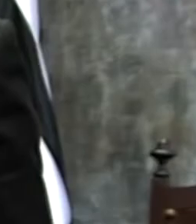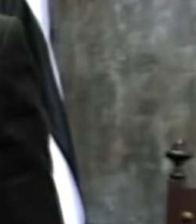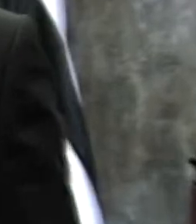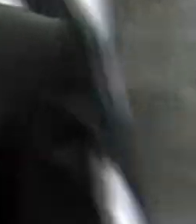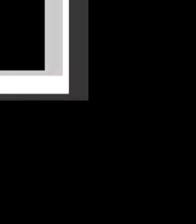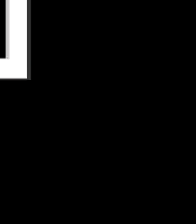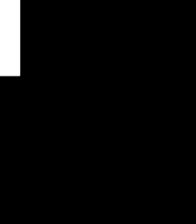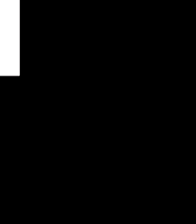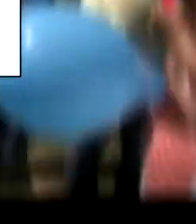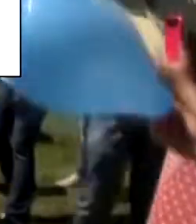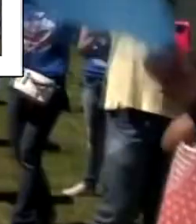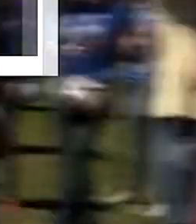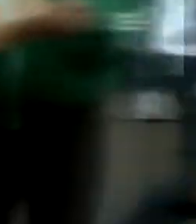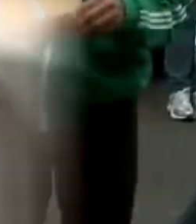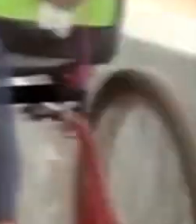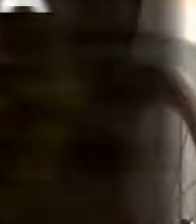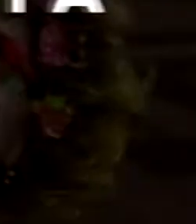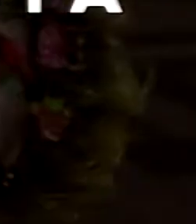de Jaú.